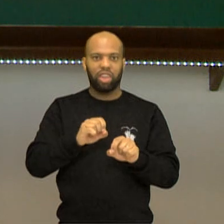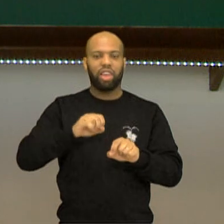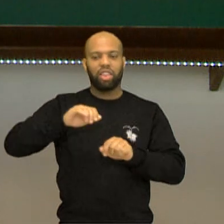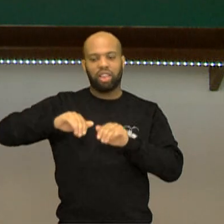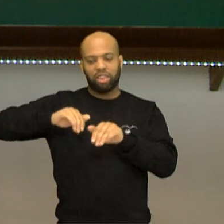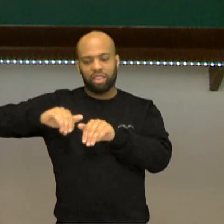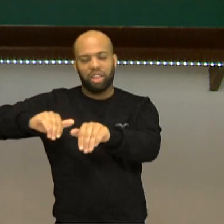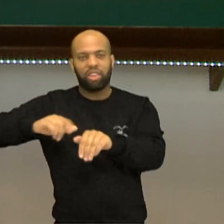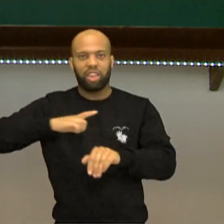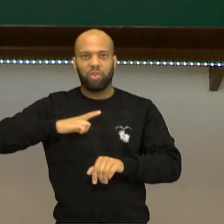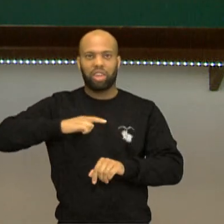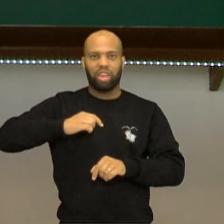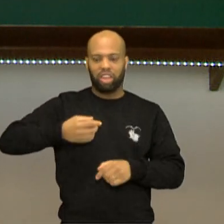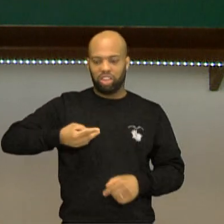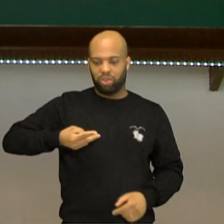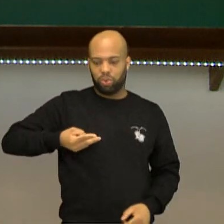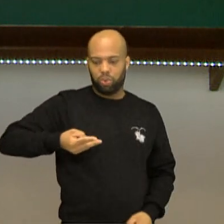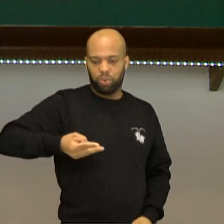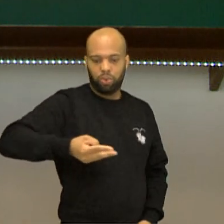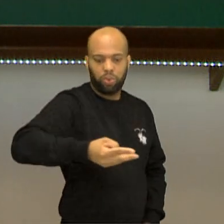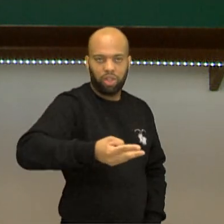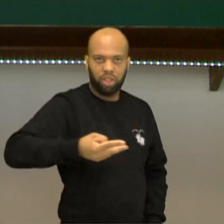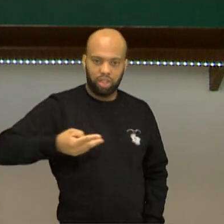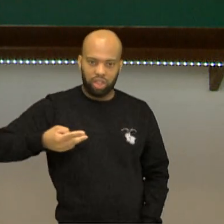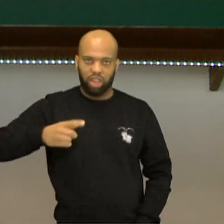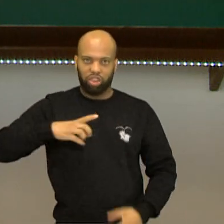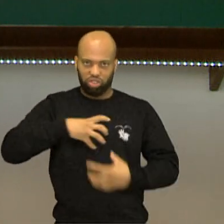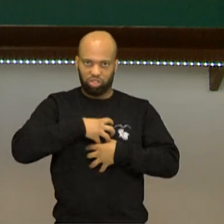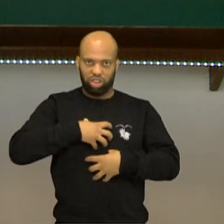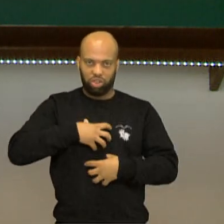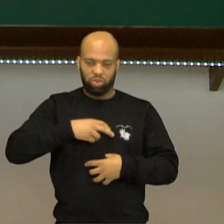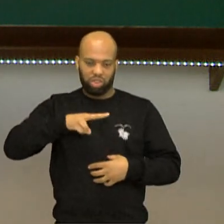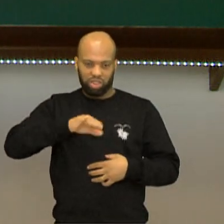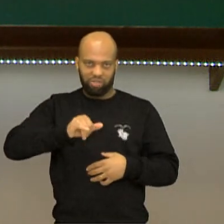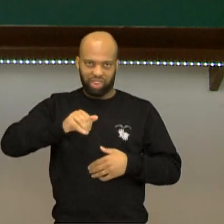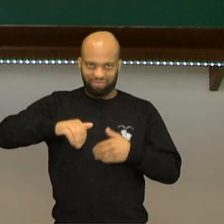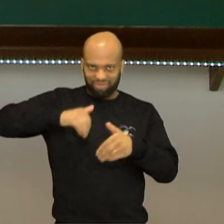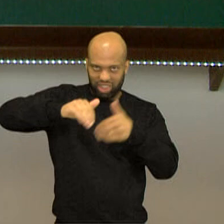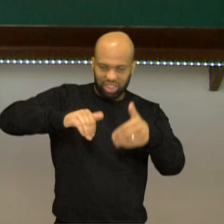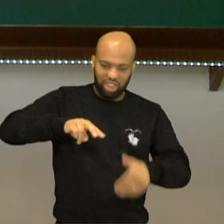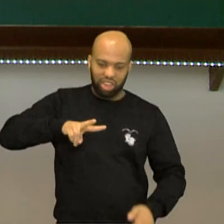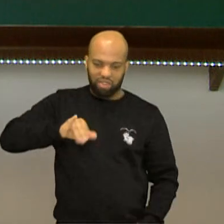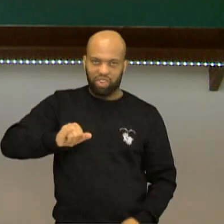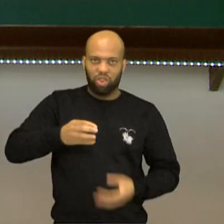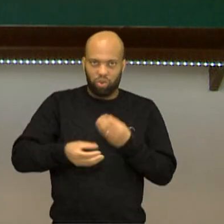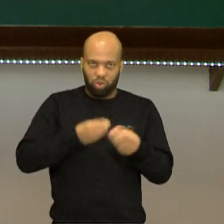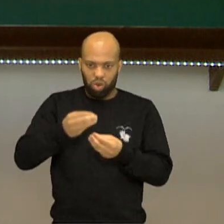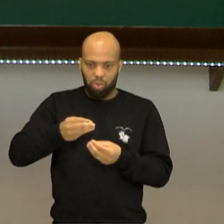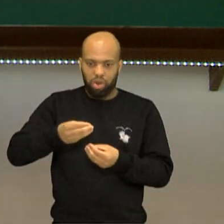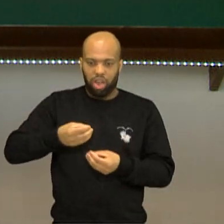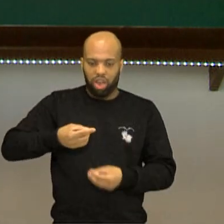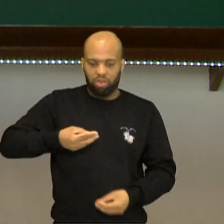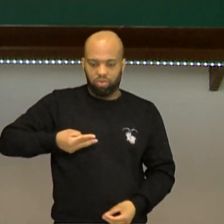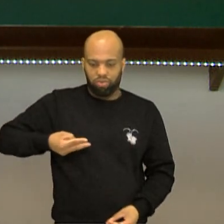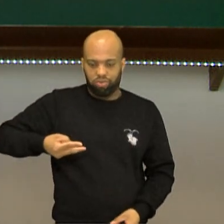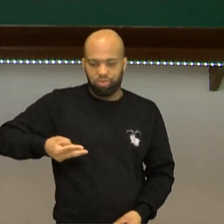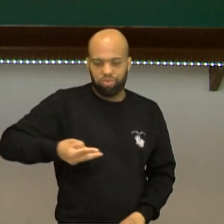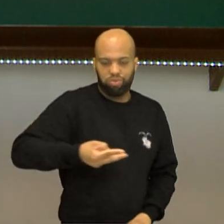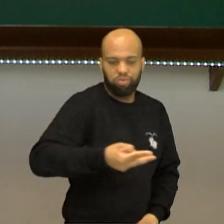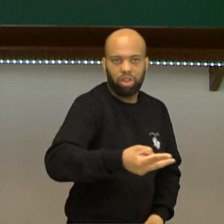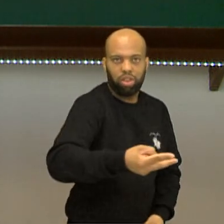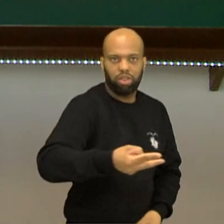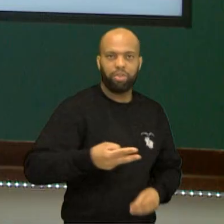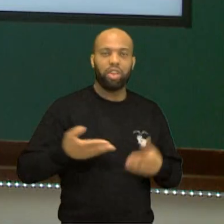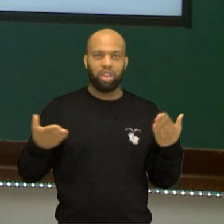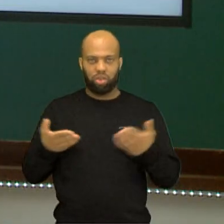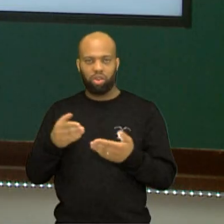uma soma resultante vetorial em cima disso. Ok? Então, vamos fazer esse exercício aqui, ó. Para mostrar isso, tem que trabalhar com vetor, não